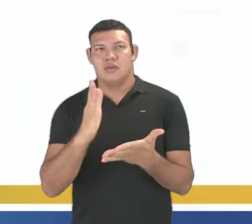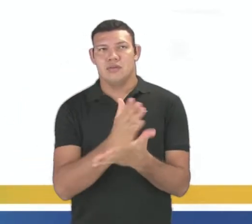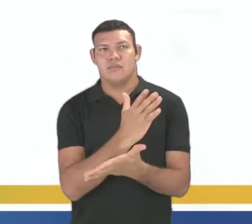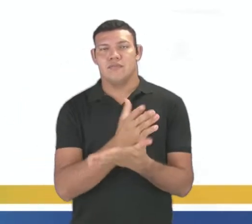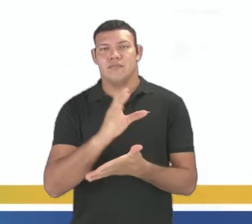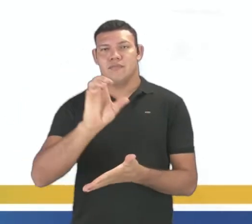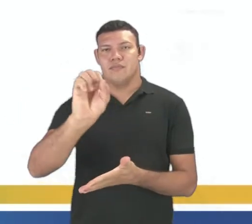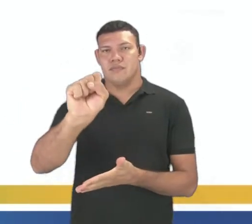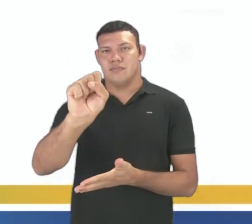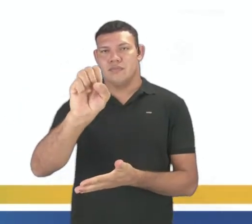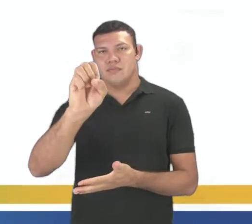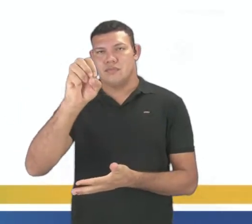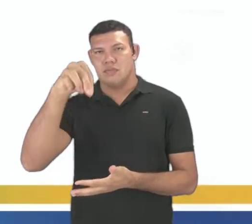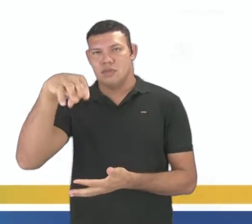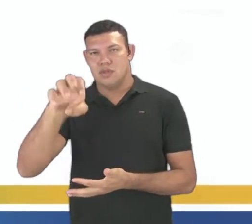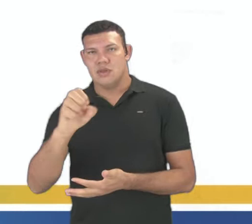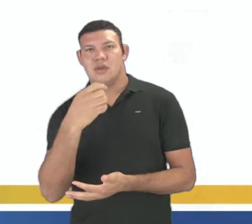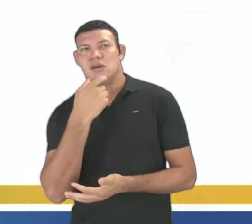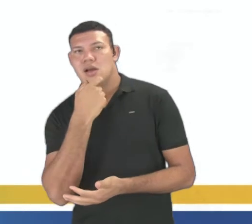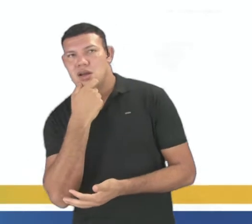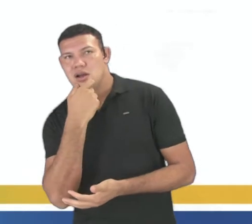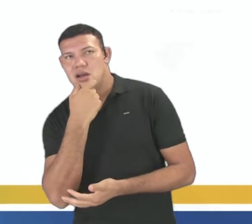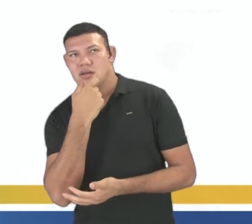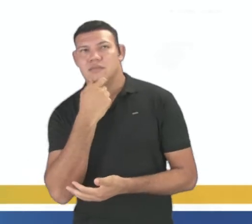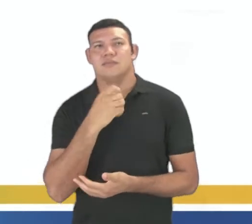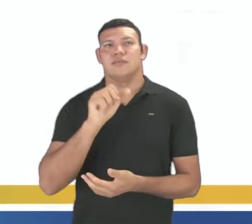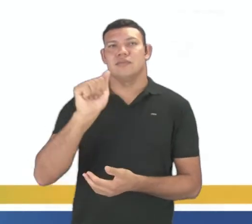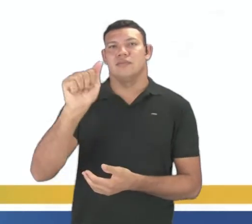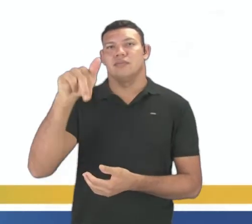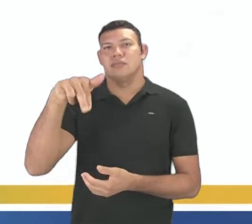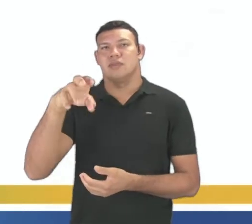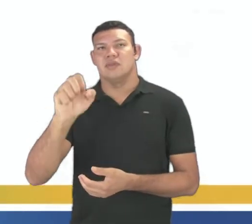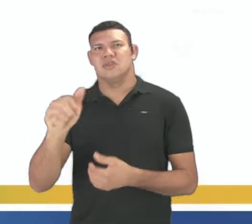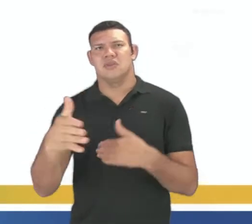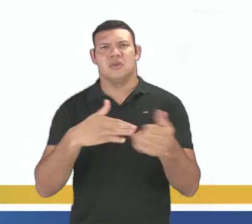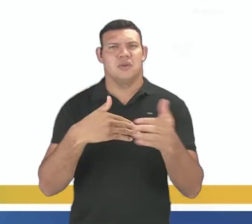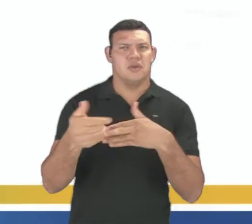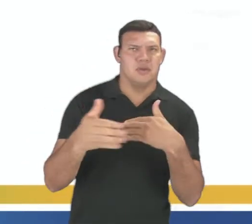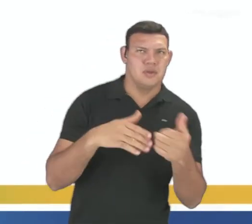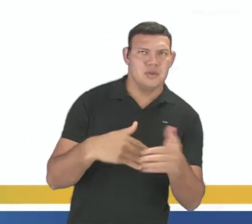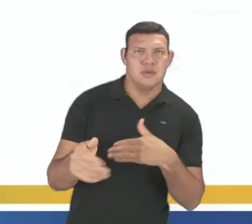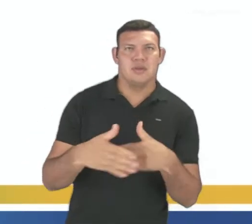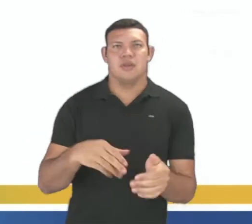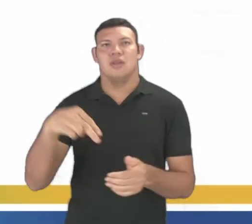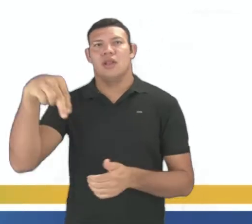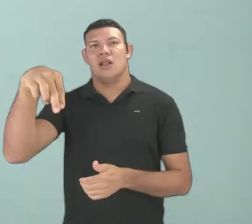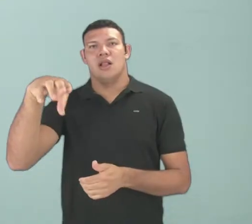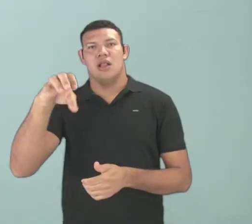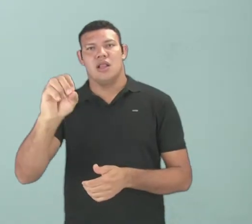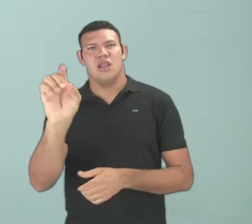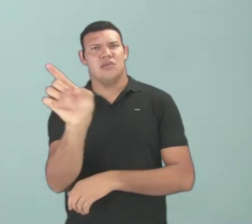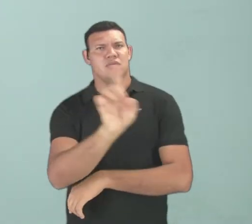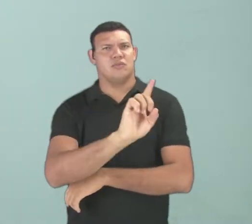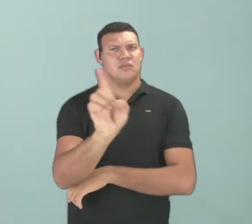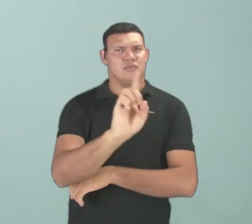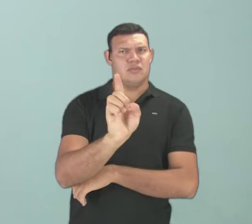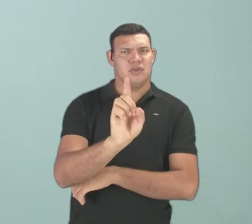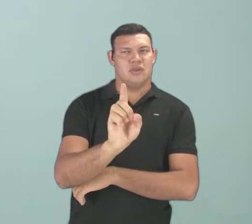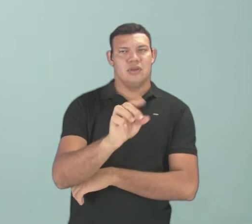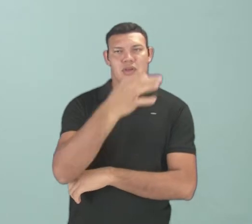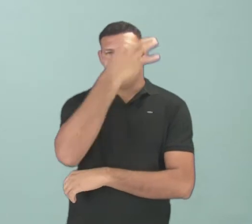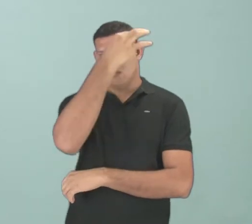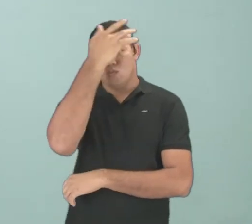qualquer, no, não ou nenhum, every, todo e cada. Claro que essas traduções são adaptações, nem